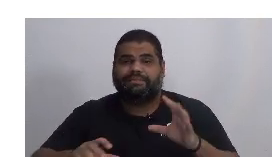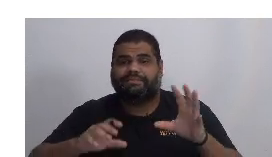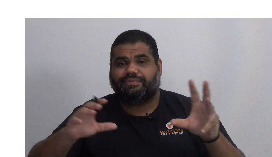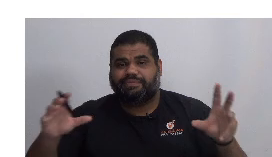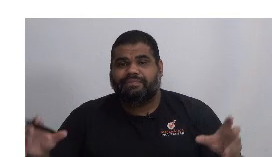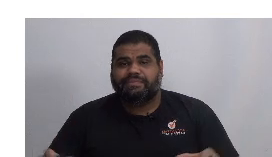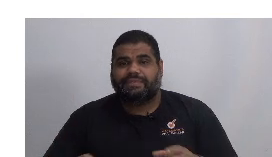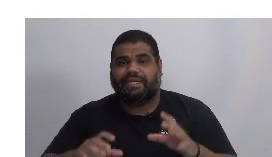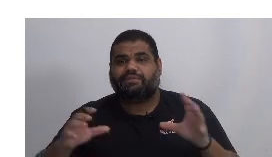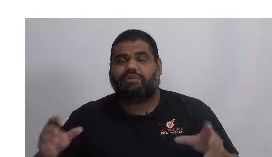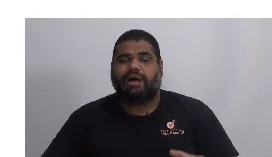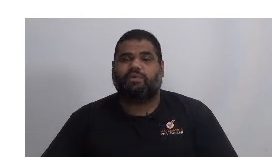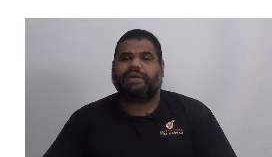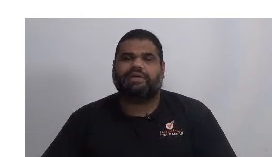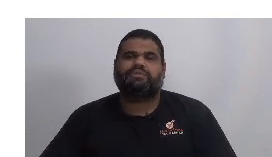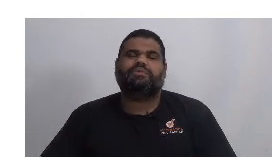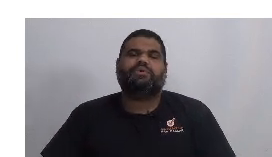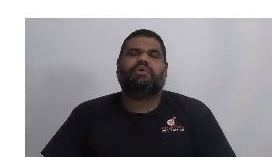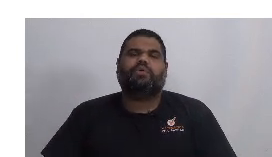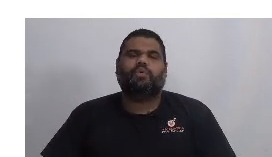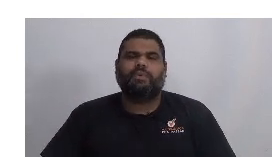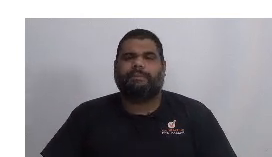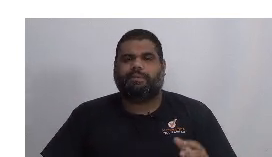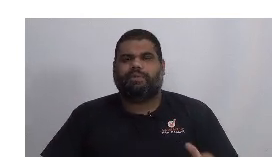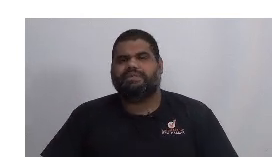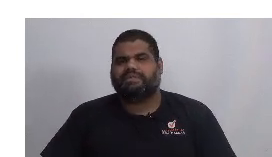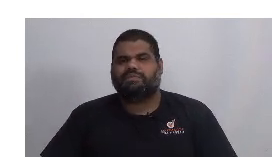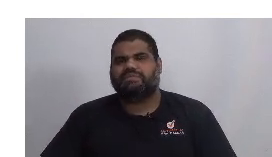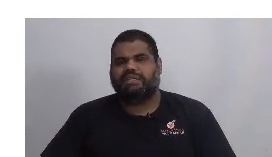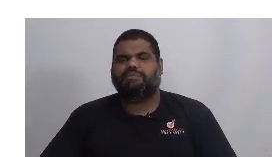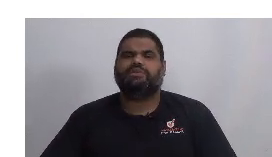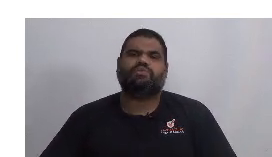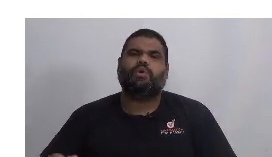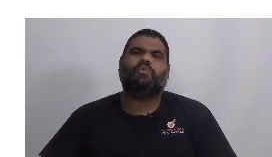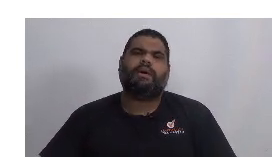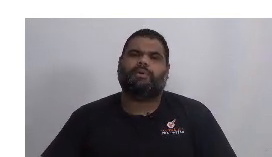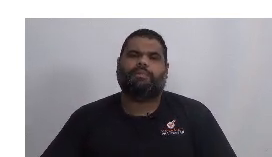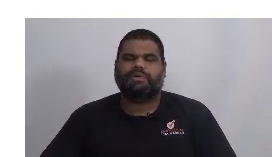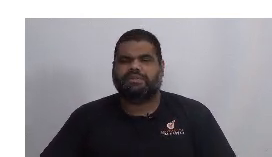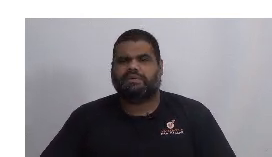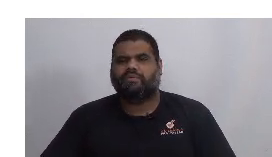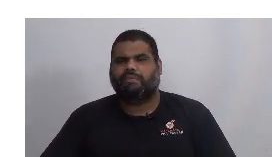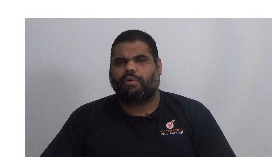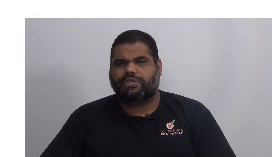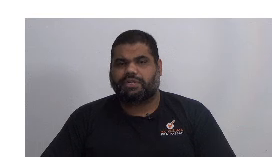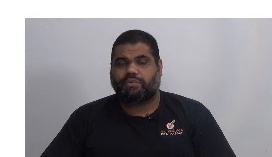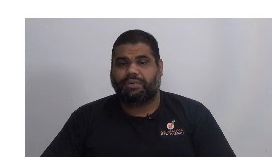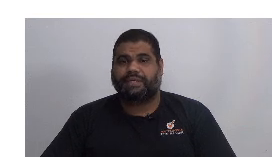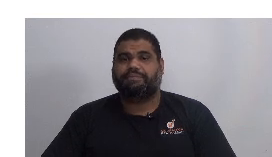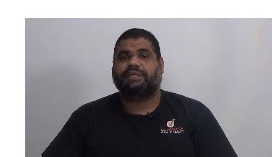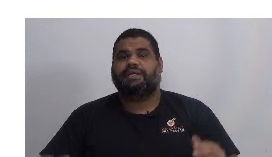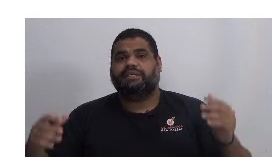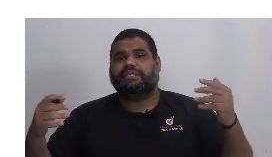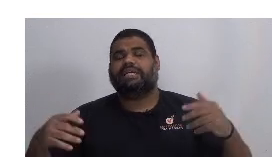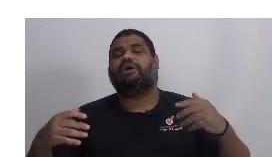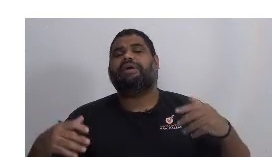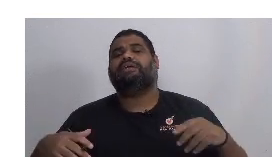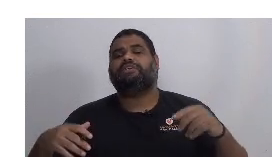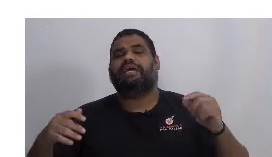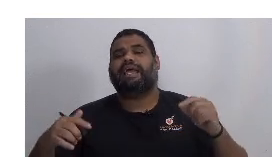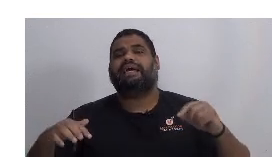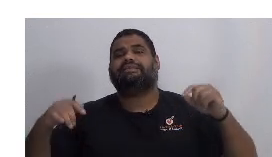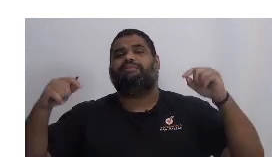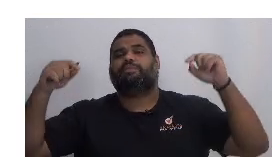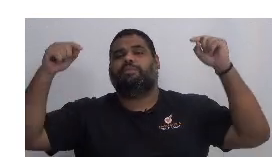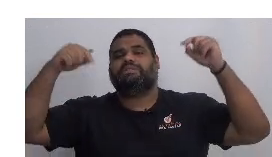procurar, dentro do argumento, uma proposição simples ou uma proposição composta com E.